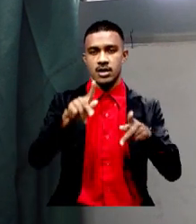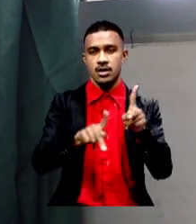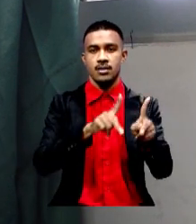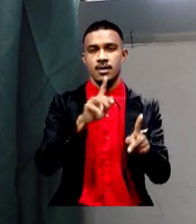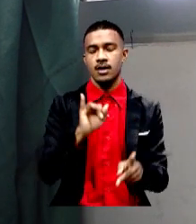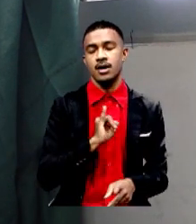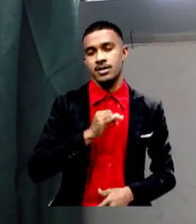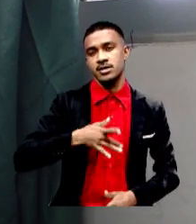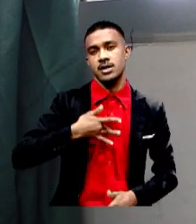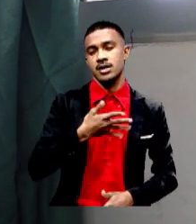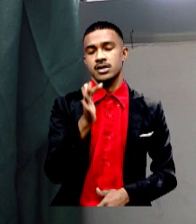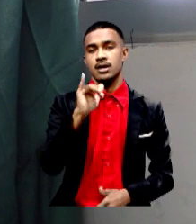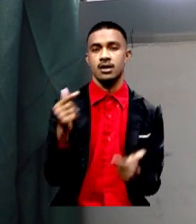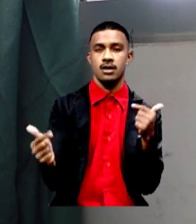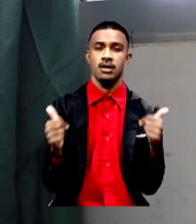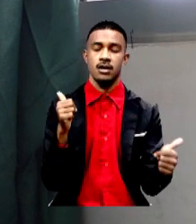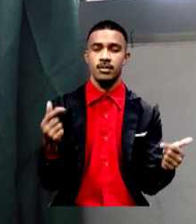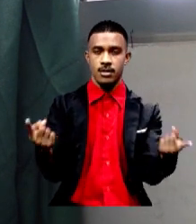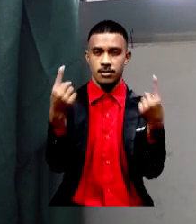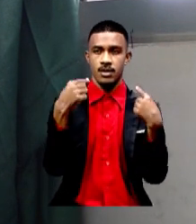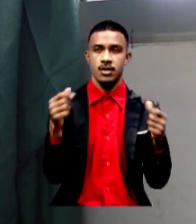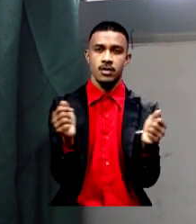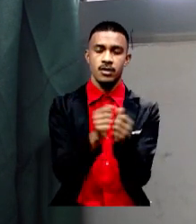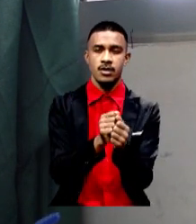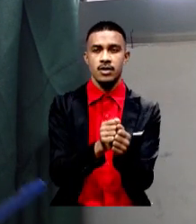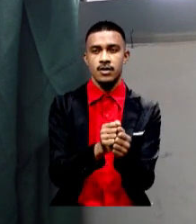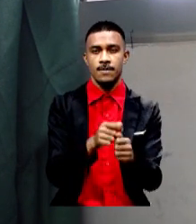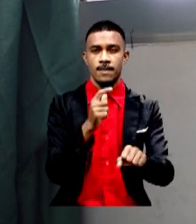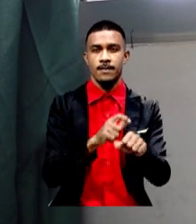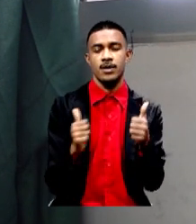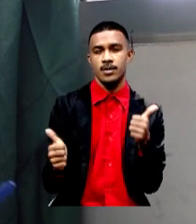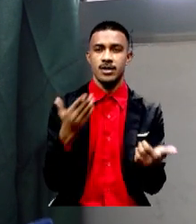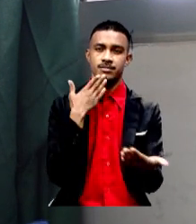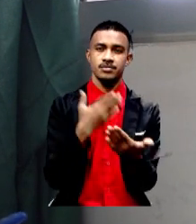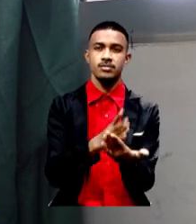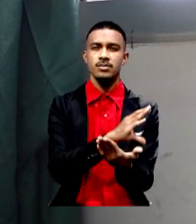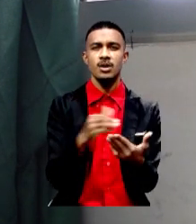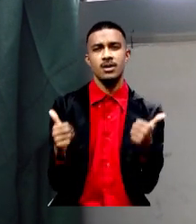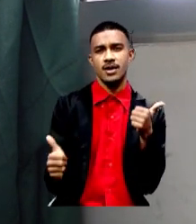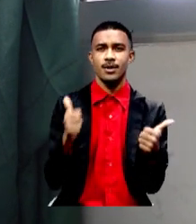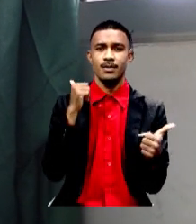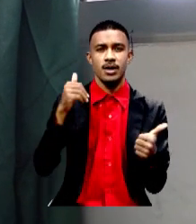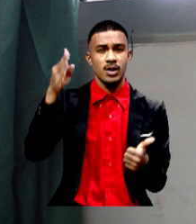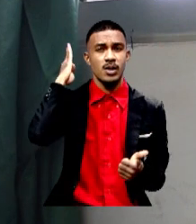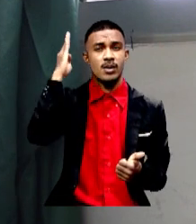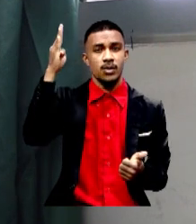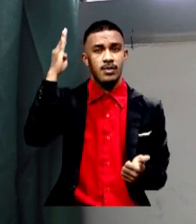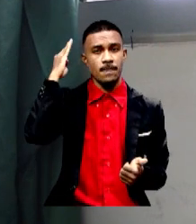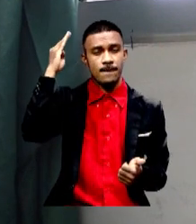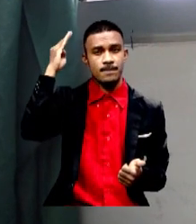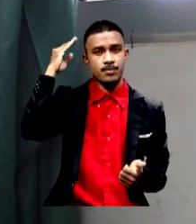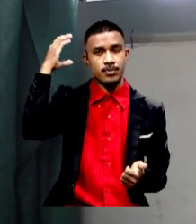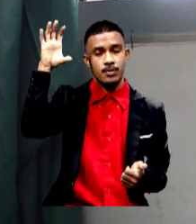Paciente sira nabe ma mai, iha nini outcome dia, por exemplo, sira nabe ma ho depressão, sira ne ho ansiedade, sira hi outcome